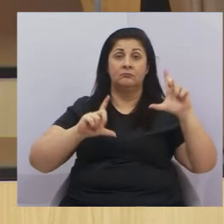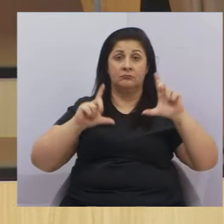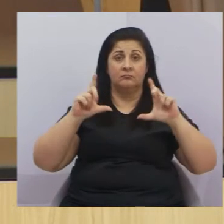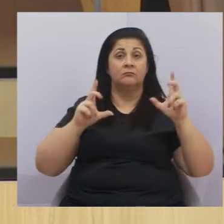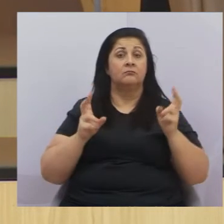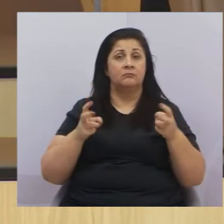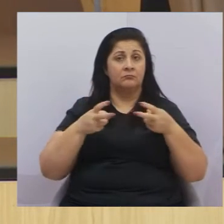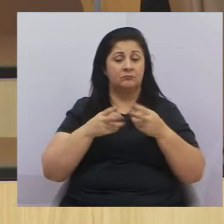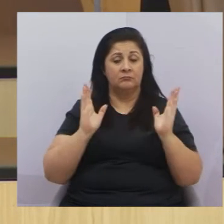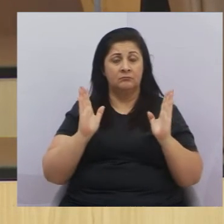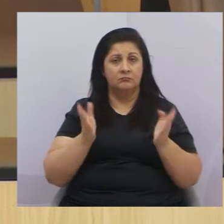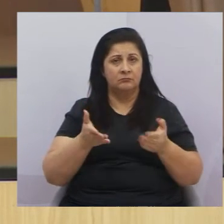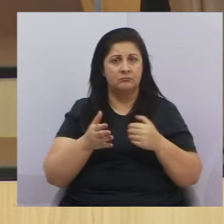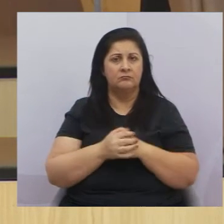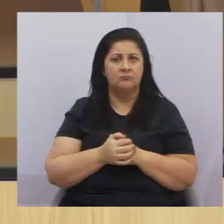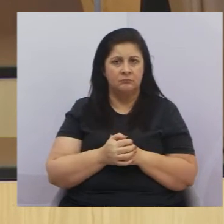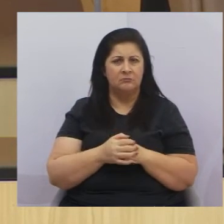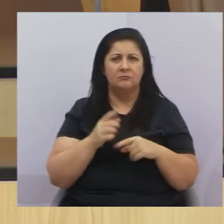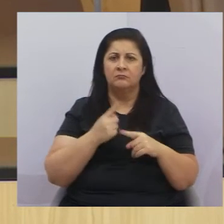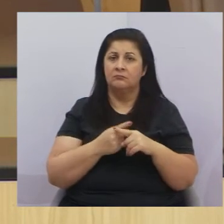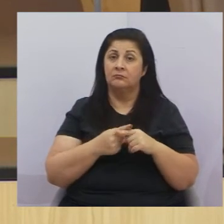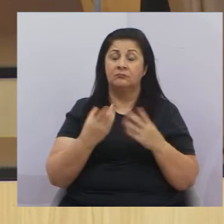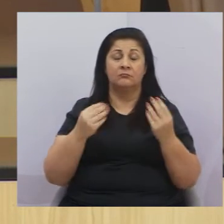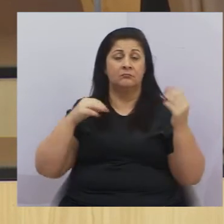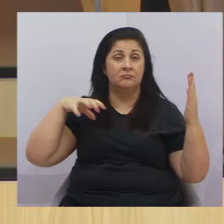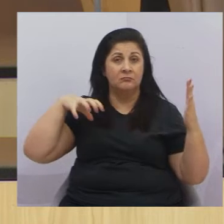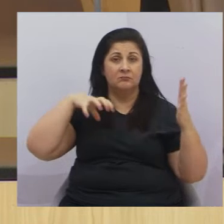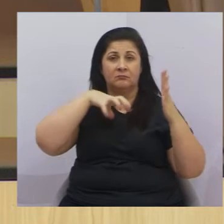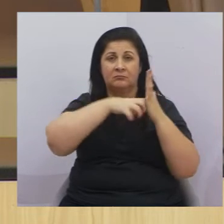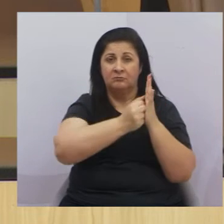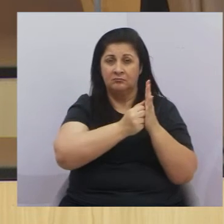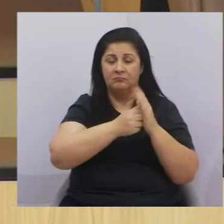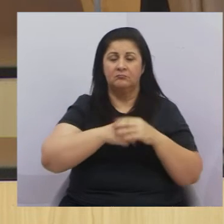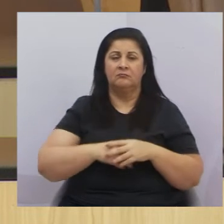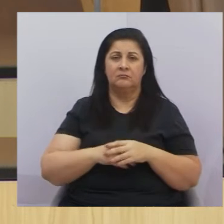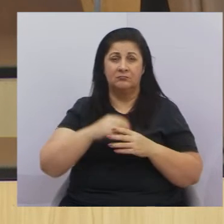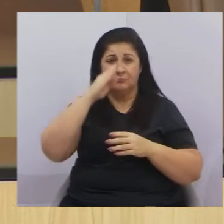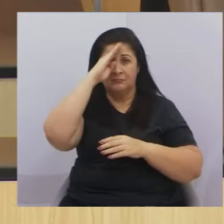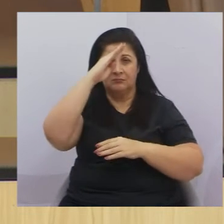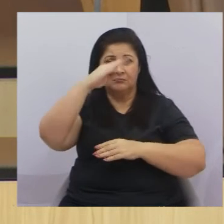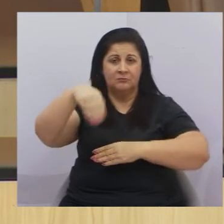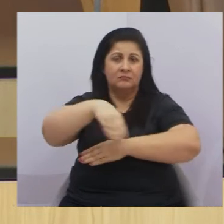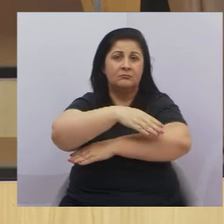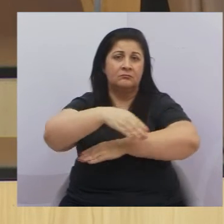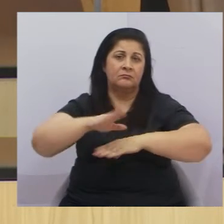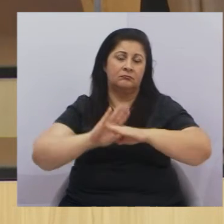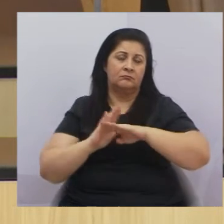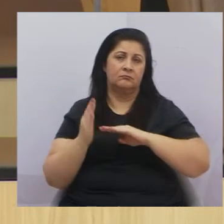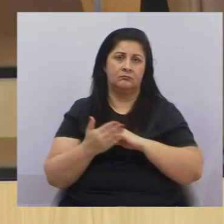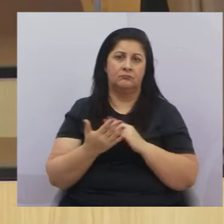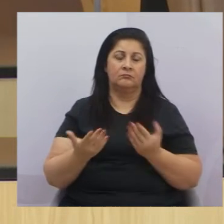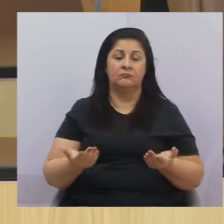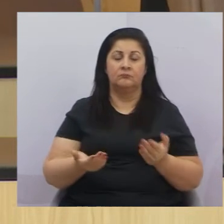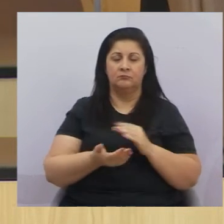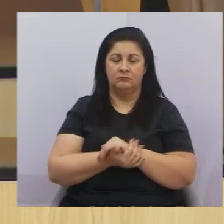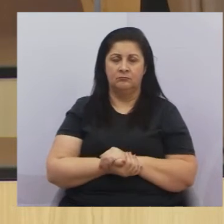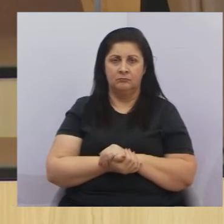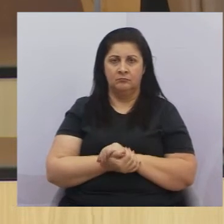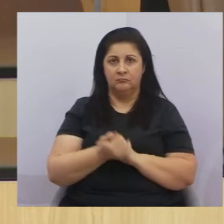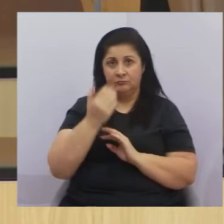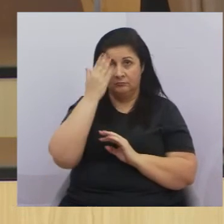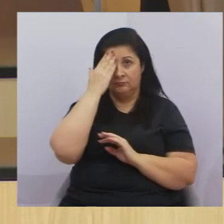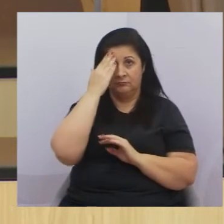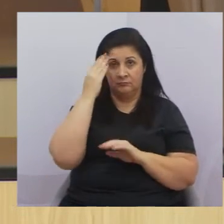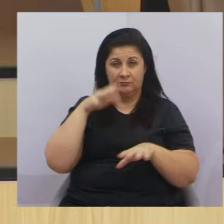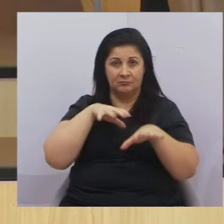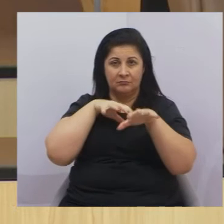solicitando providências referentes a vários acidentes ocorridos nas principais ruas e avenidas do referido bairro. Considerando que o